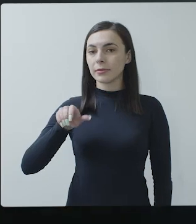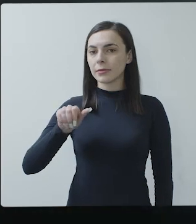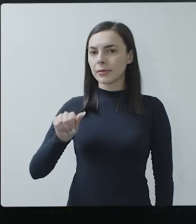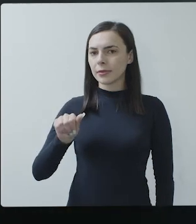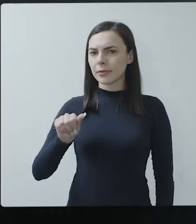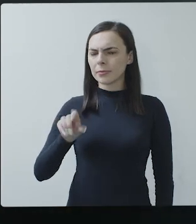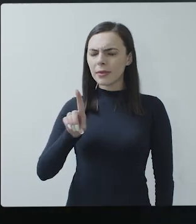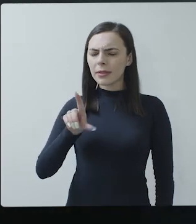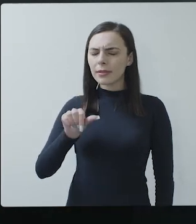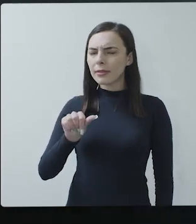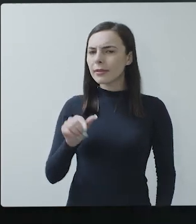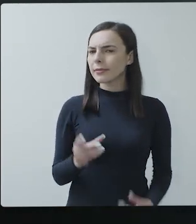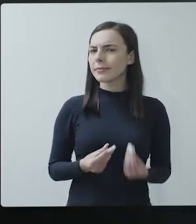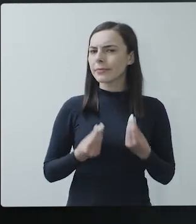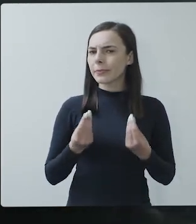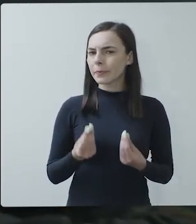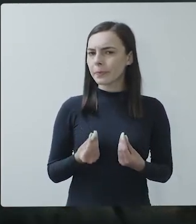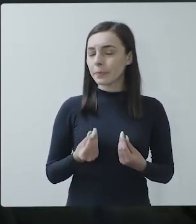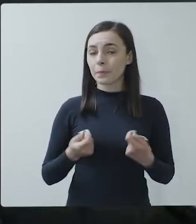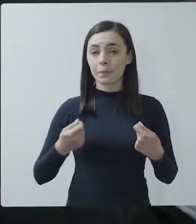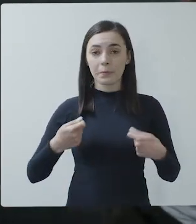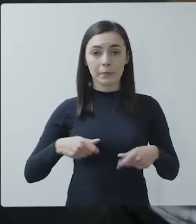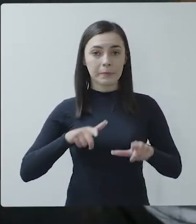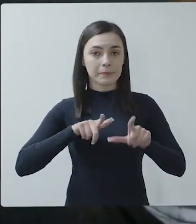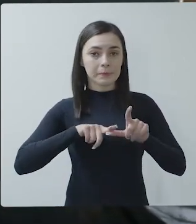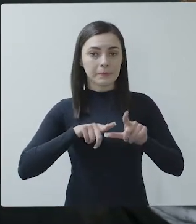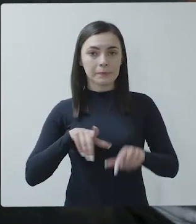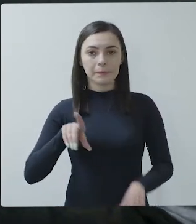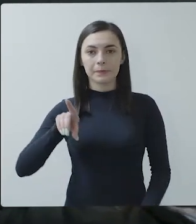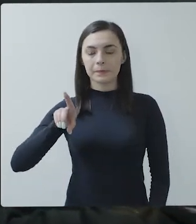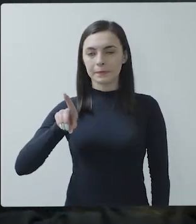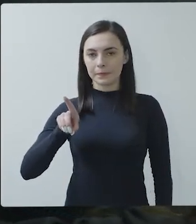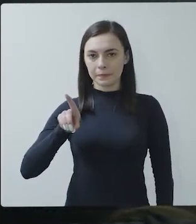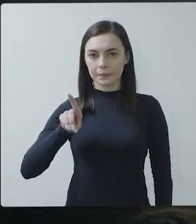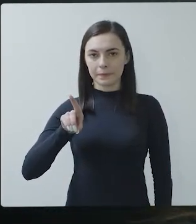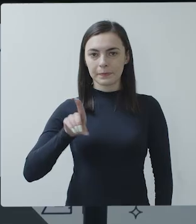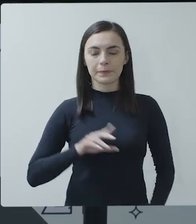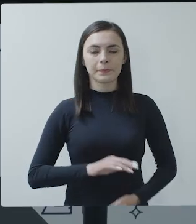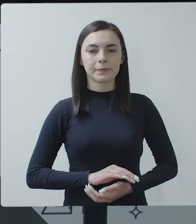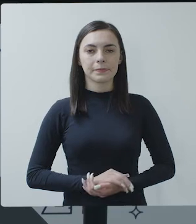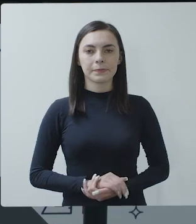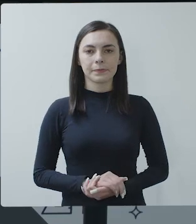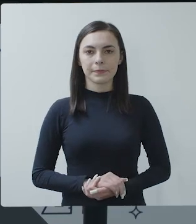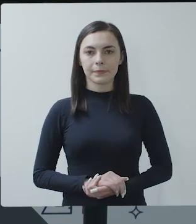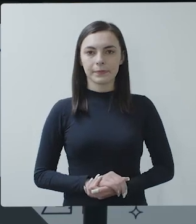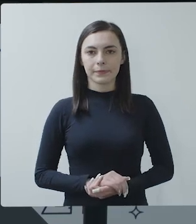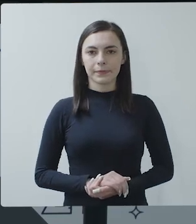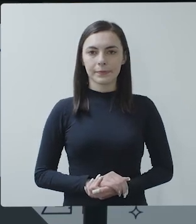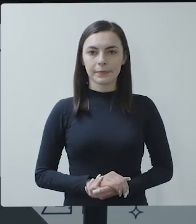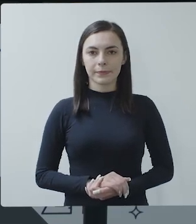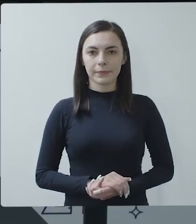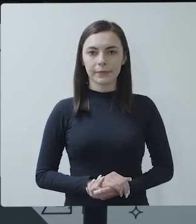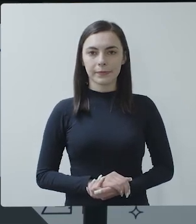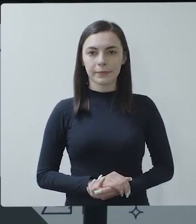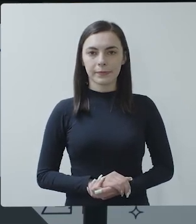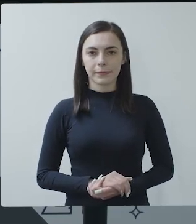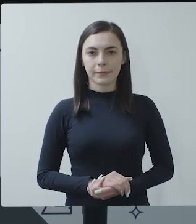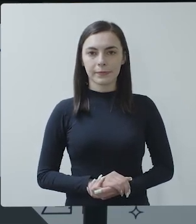Dá. Para fazer o dá, a gente precisa da letra D. E